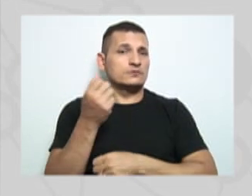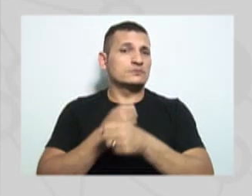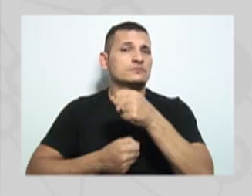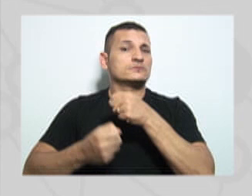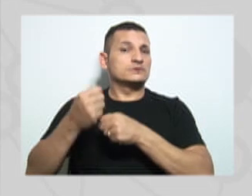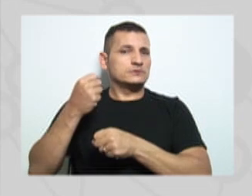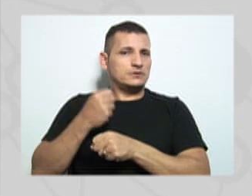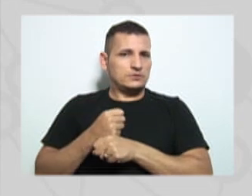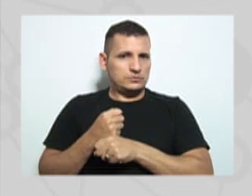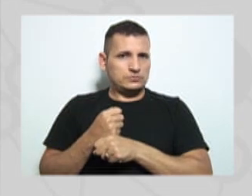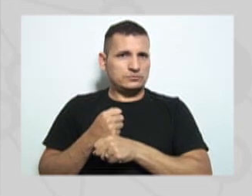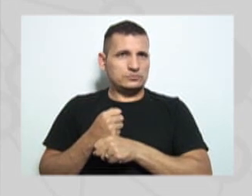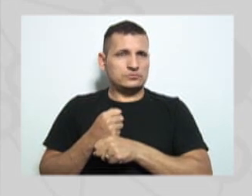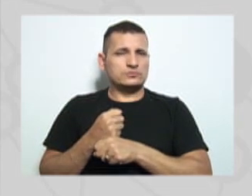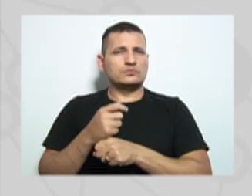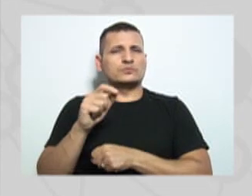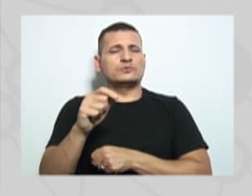até